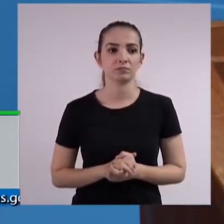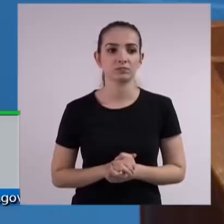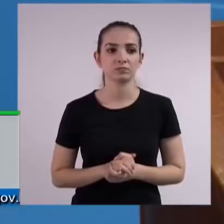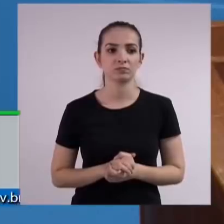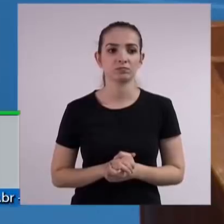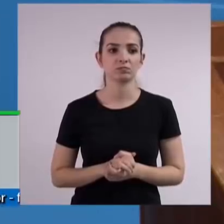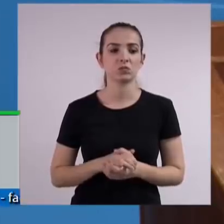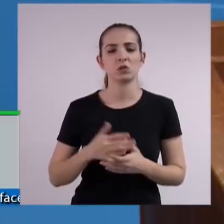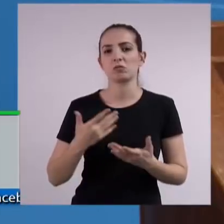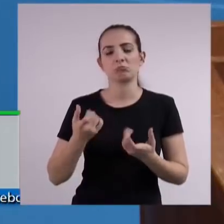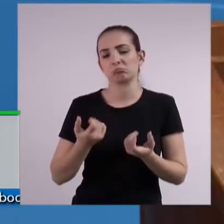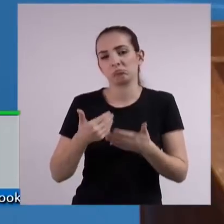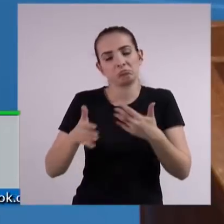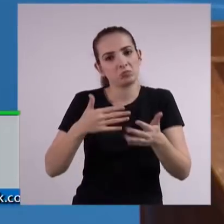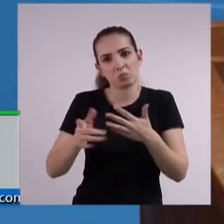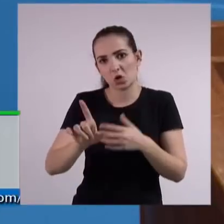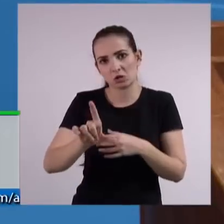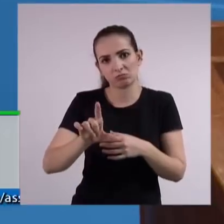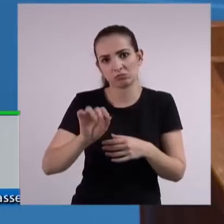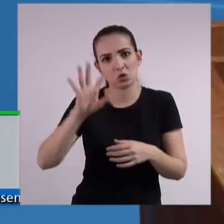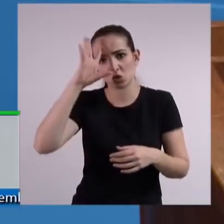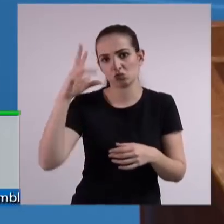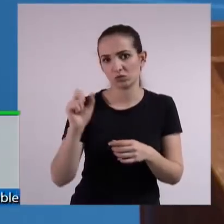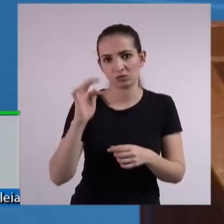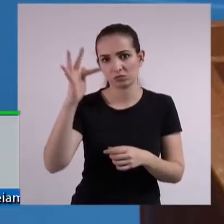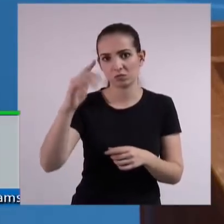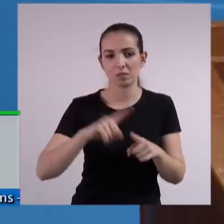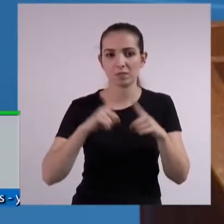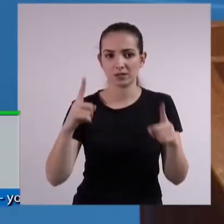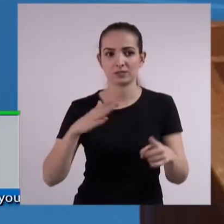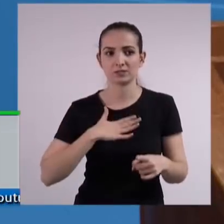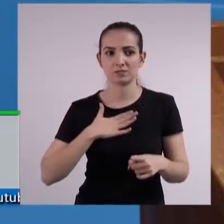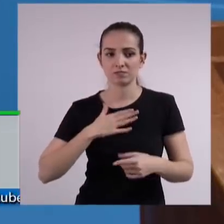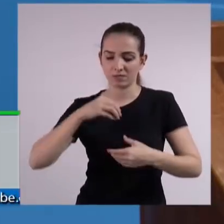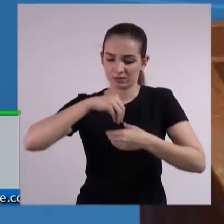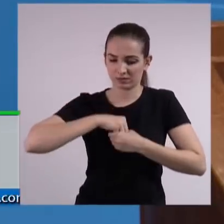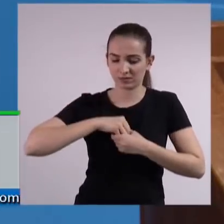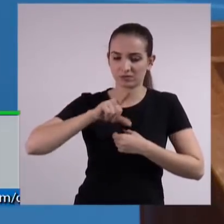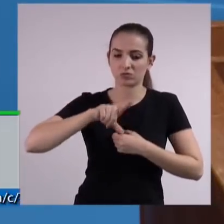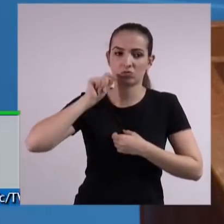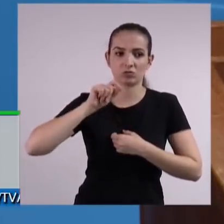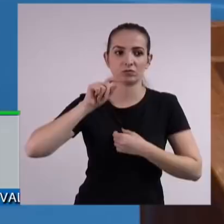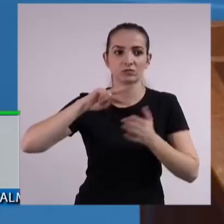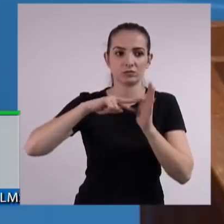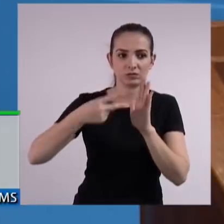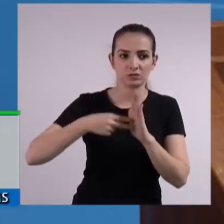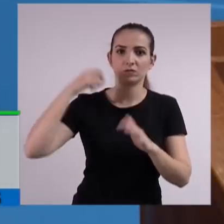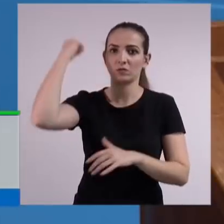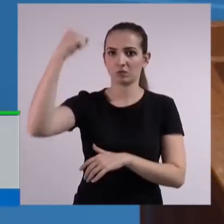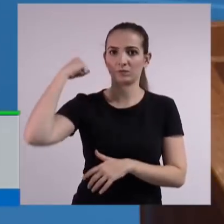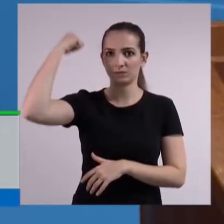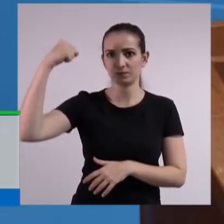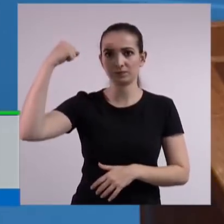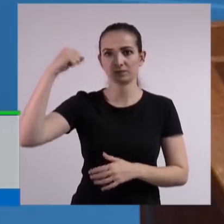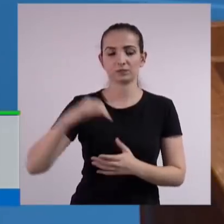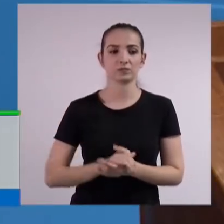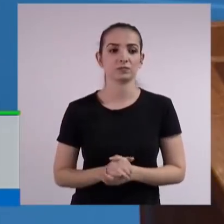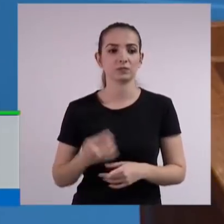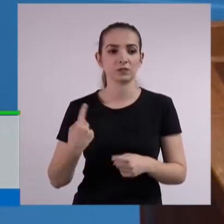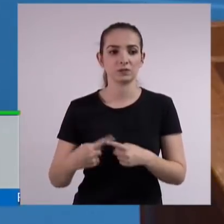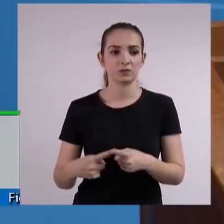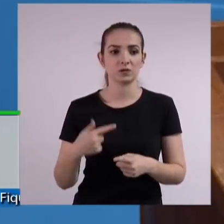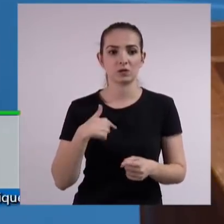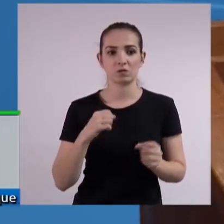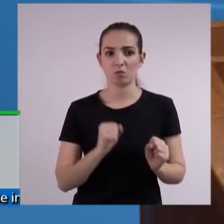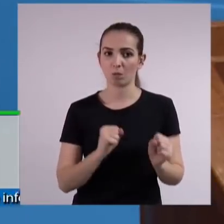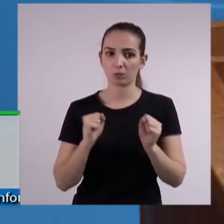independente do resultado, a minha decisão, internamente para mim, ela significa uma vitória. Porque vou